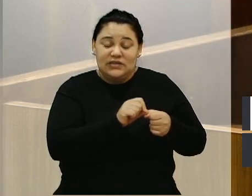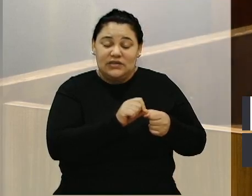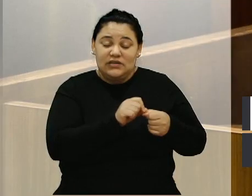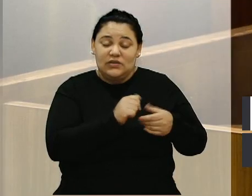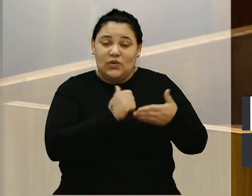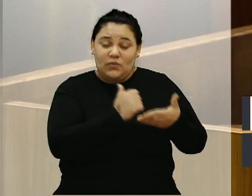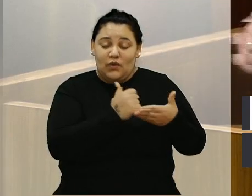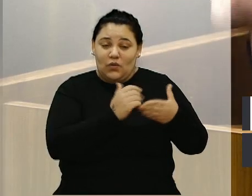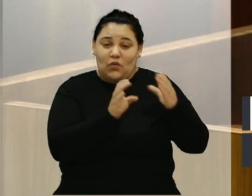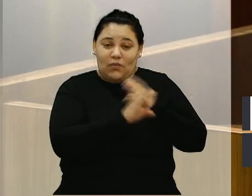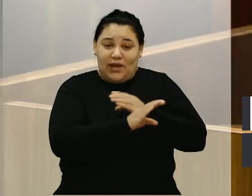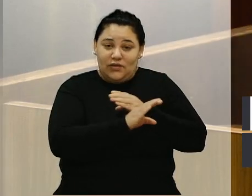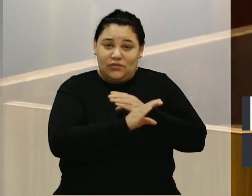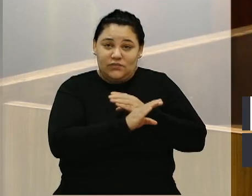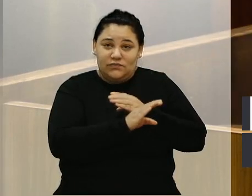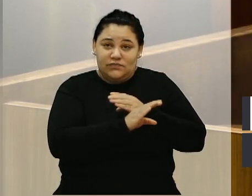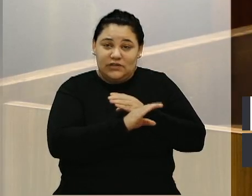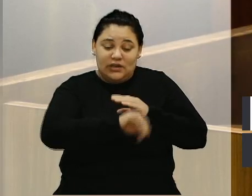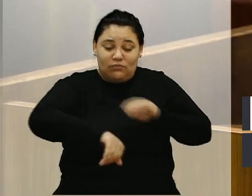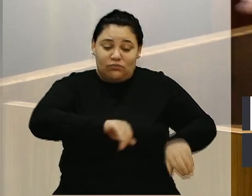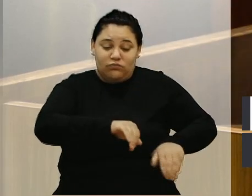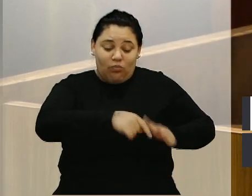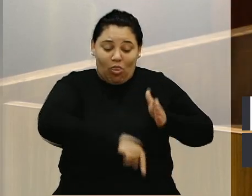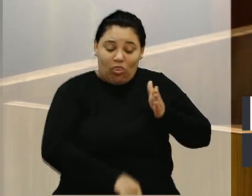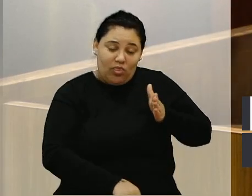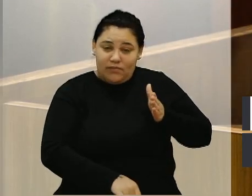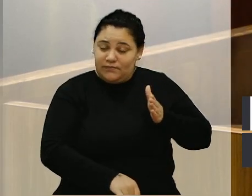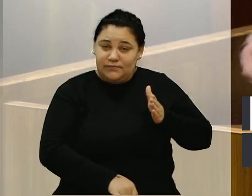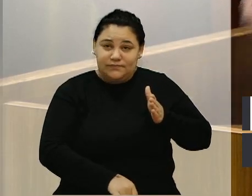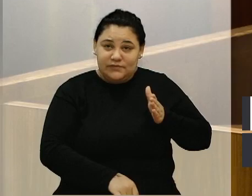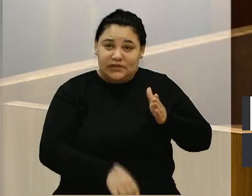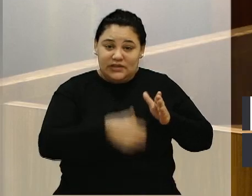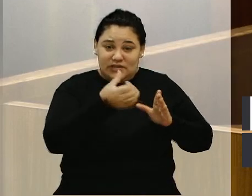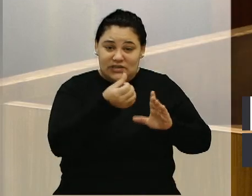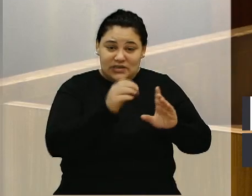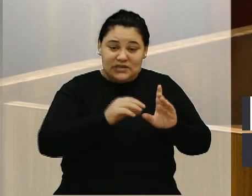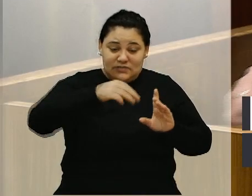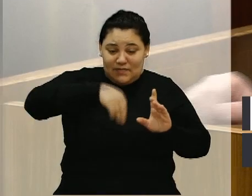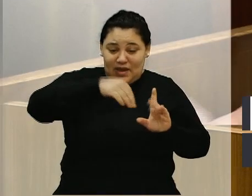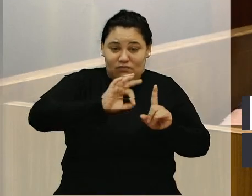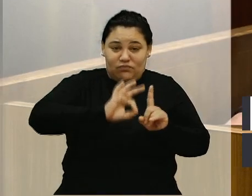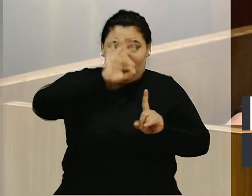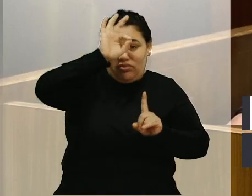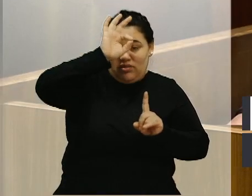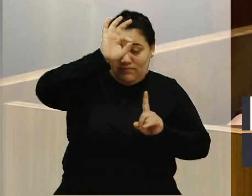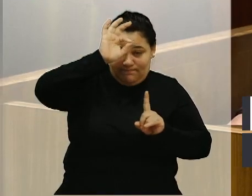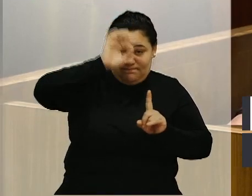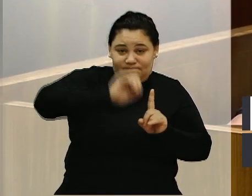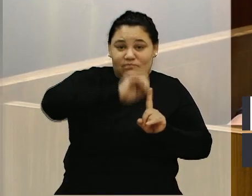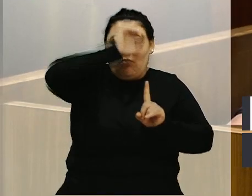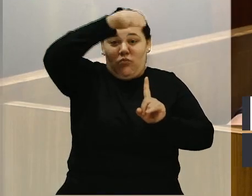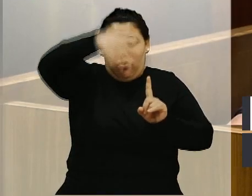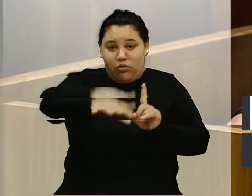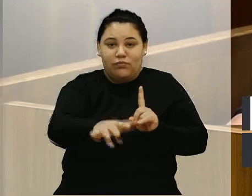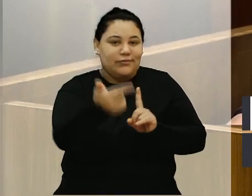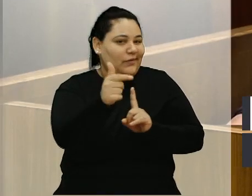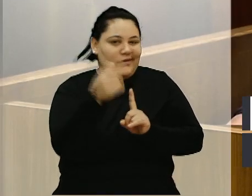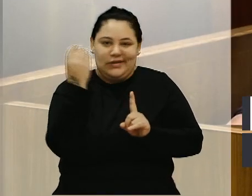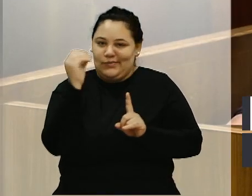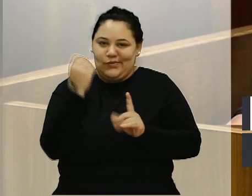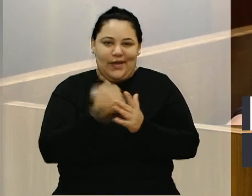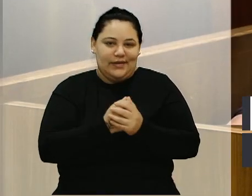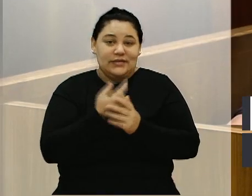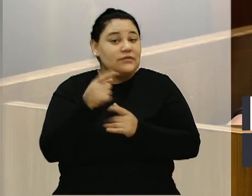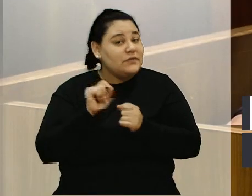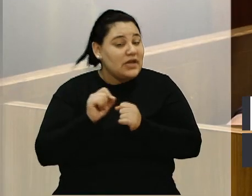uma profundidade muito maior e esses 6 metros quase que saiu para fora, nós não teríamos na capital Porto Alegre. Então, esse